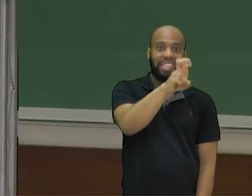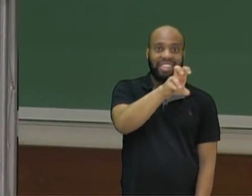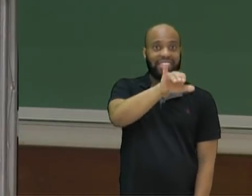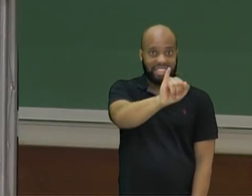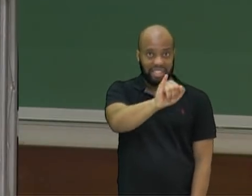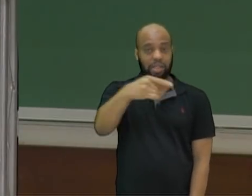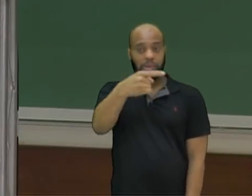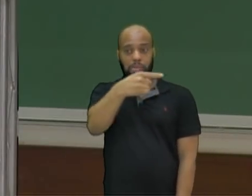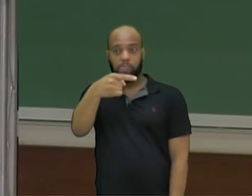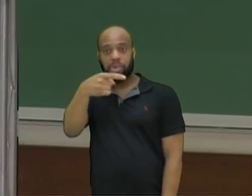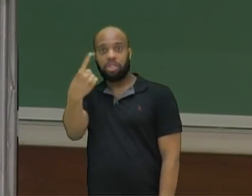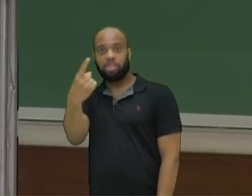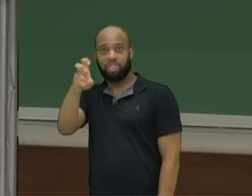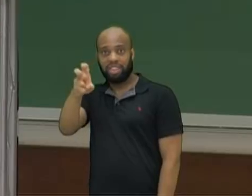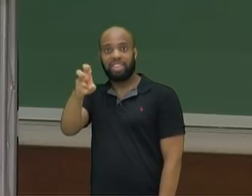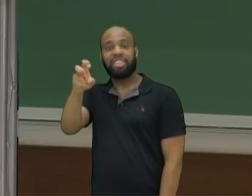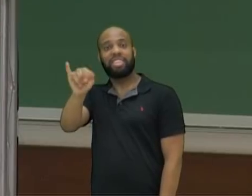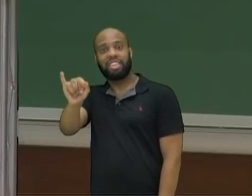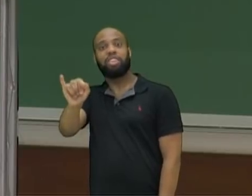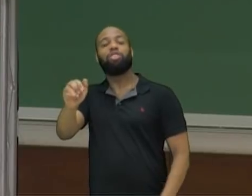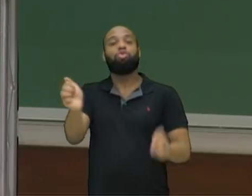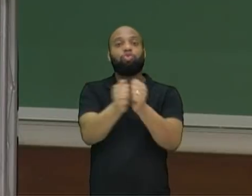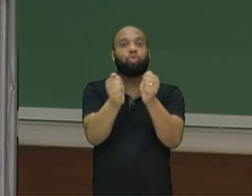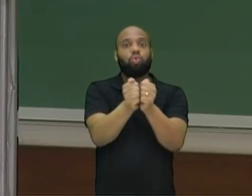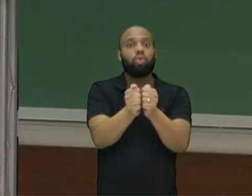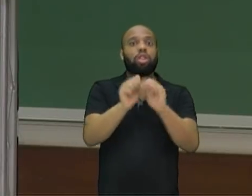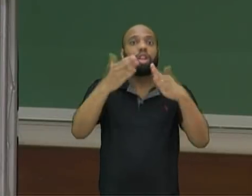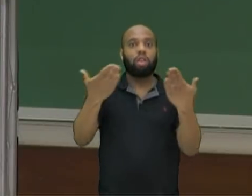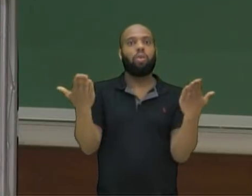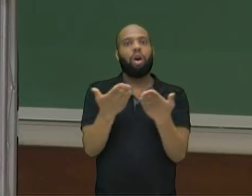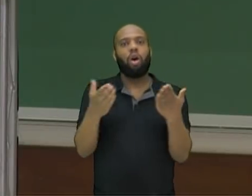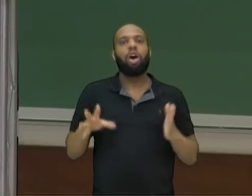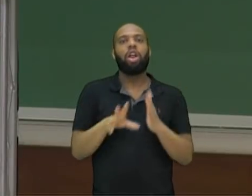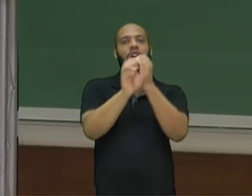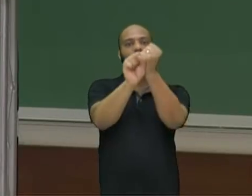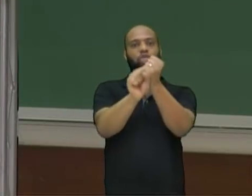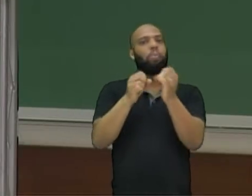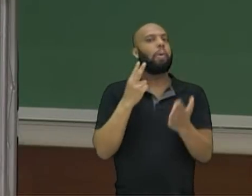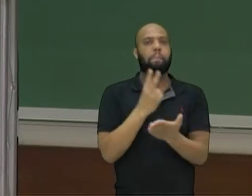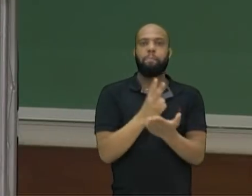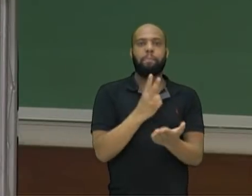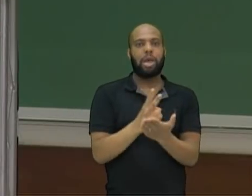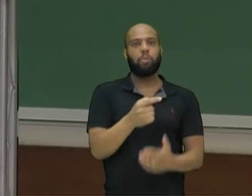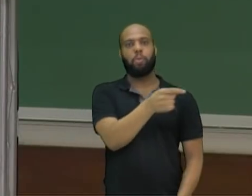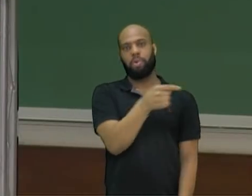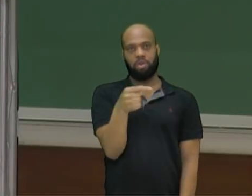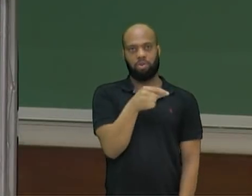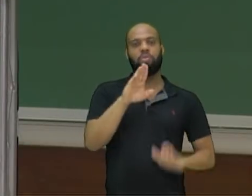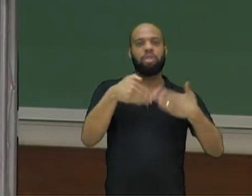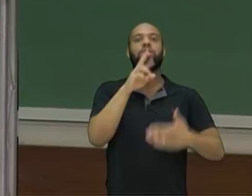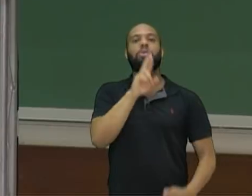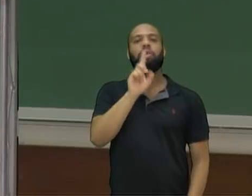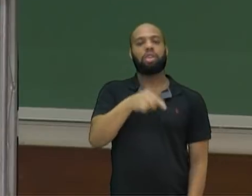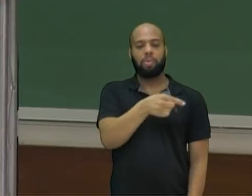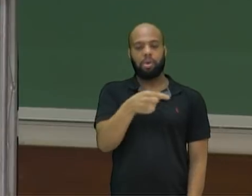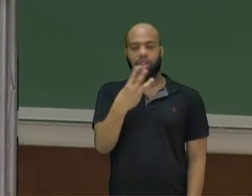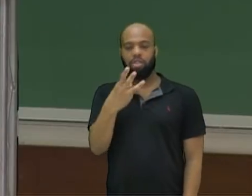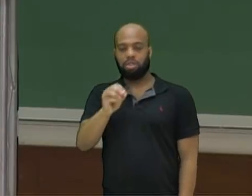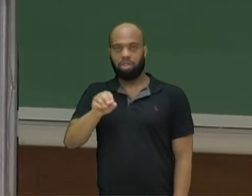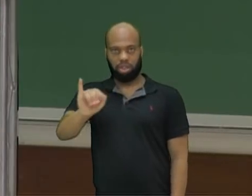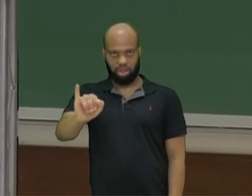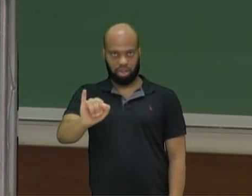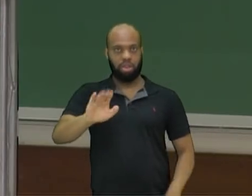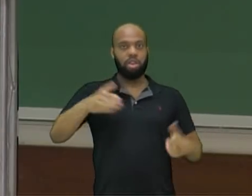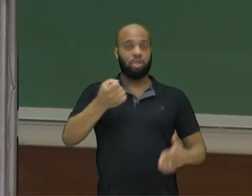menos 15 e vou juntar com menos 15. Então, eu vou ficar com menos 30i. Então, esse